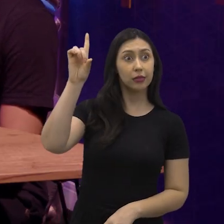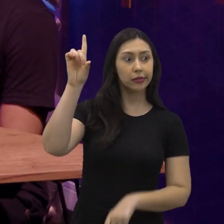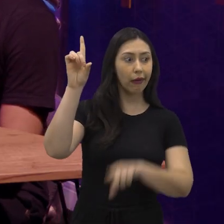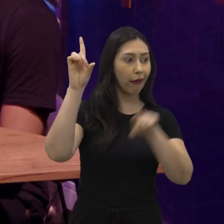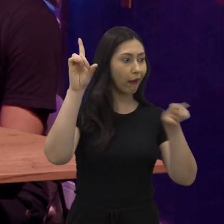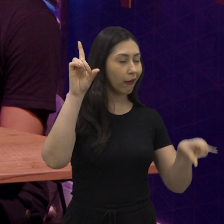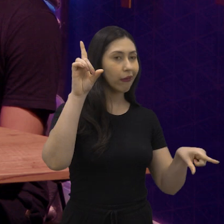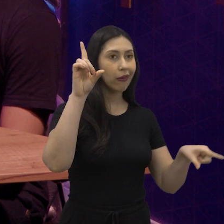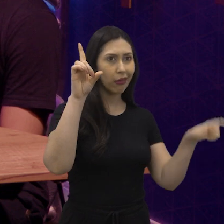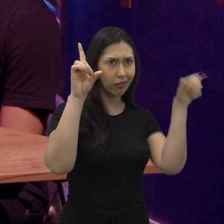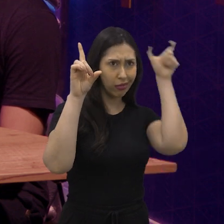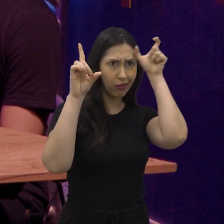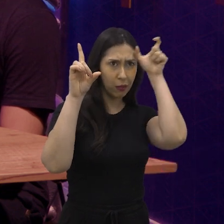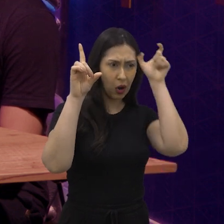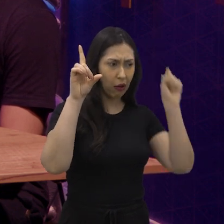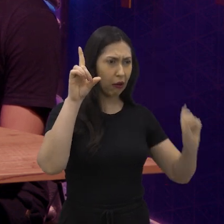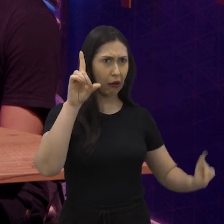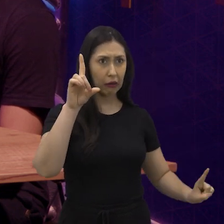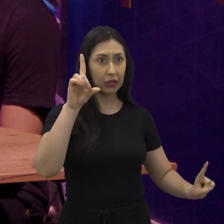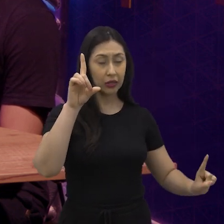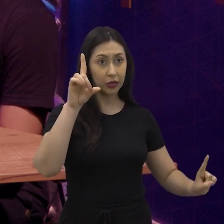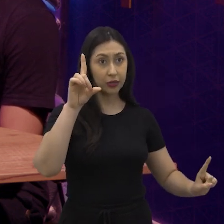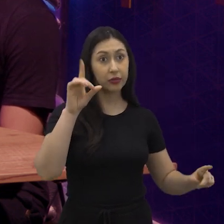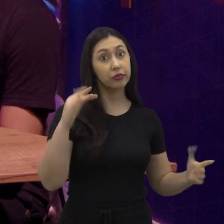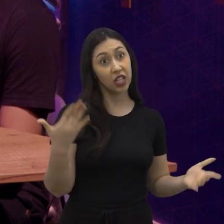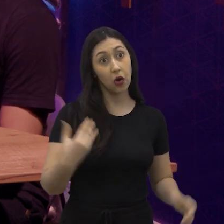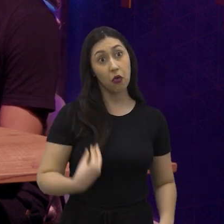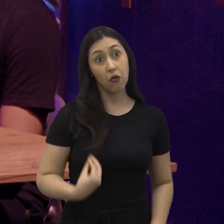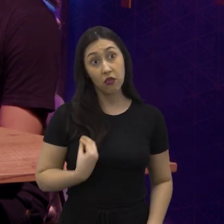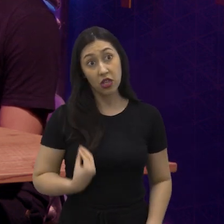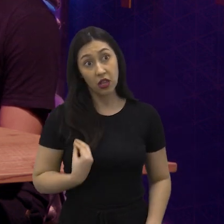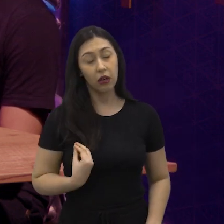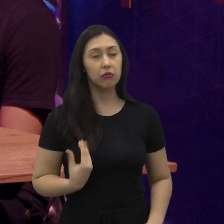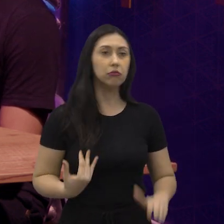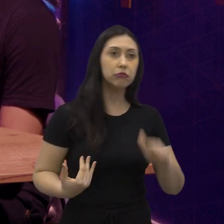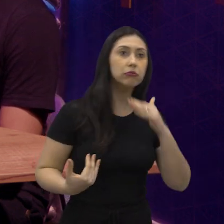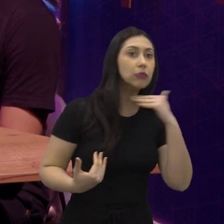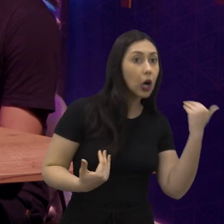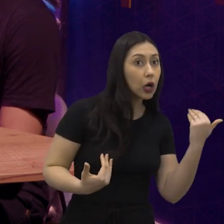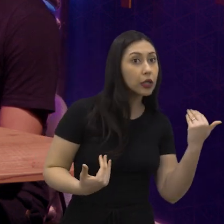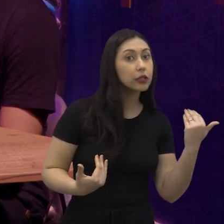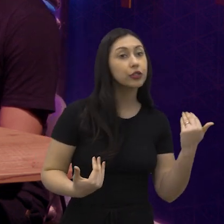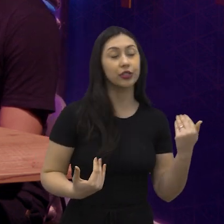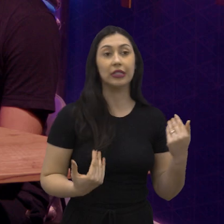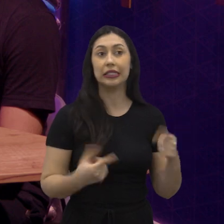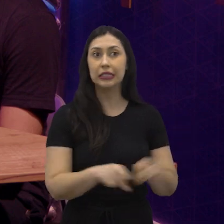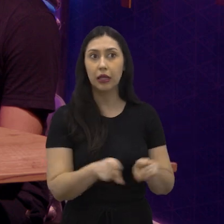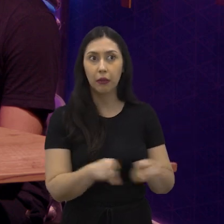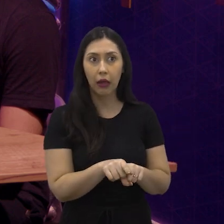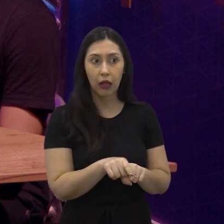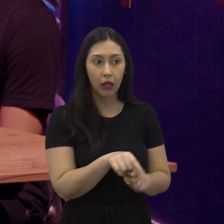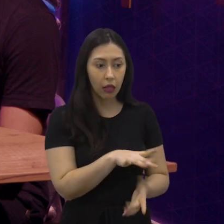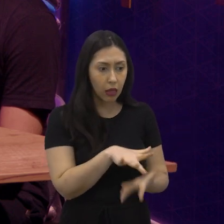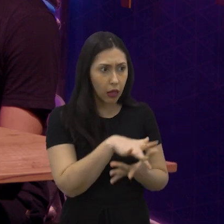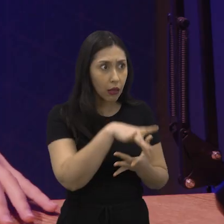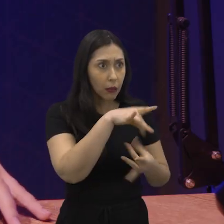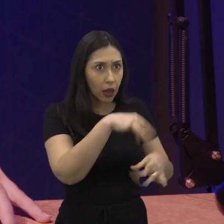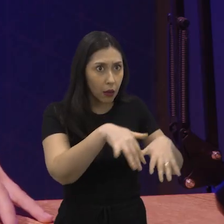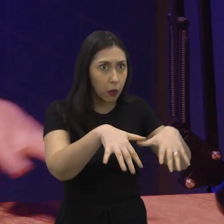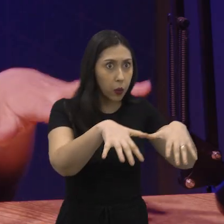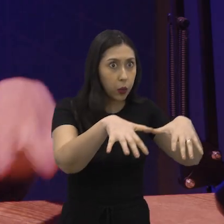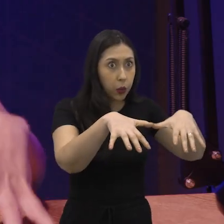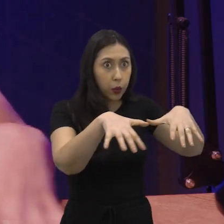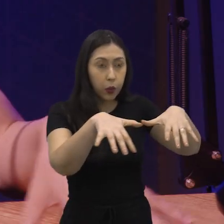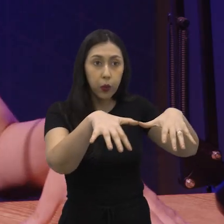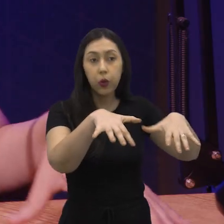você apresenta também o demônio. E para falar de vida após morte, então tem a questão do espírito, então a gente